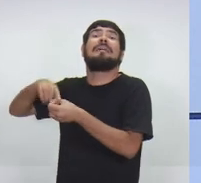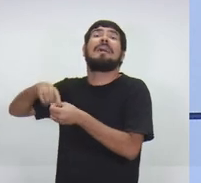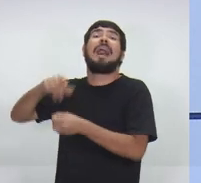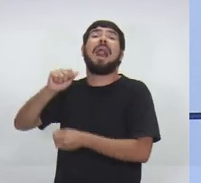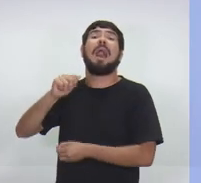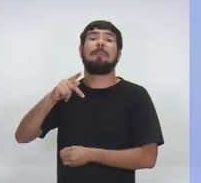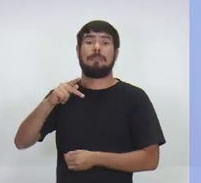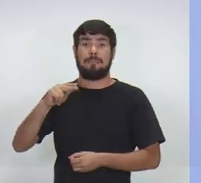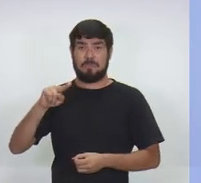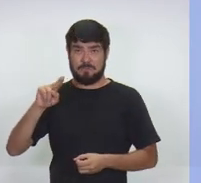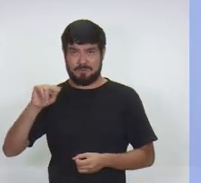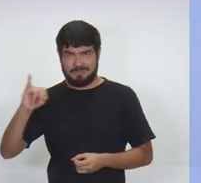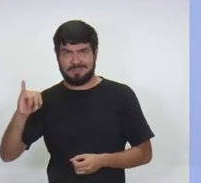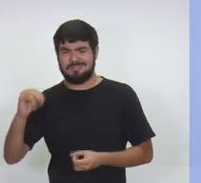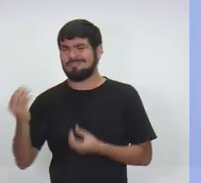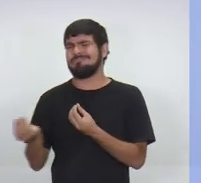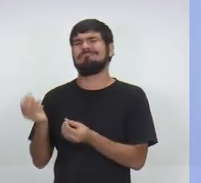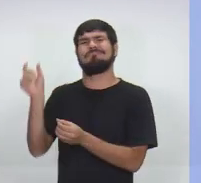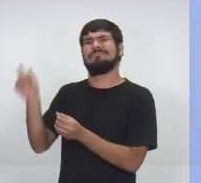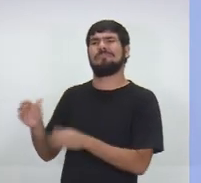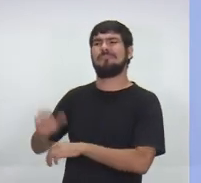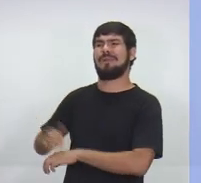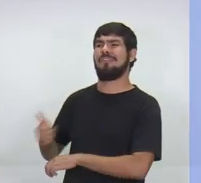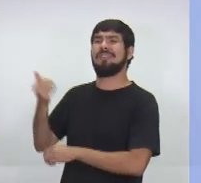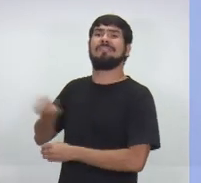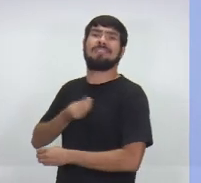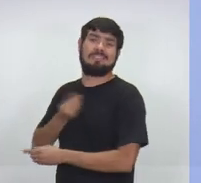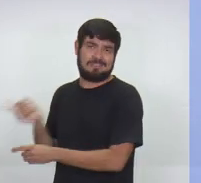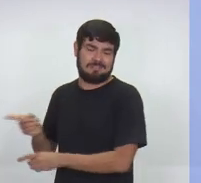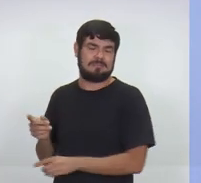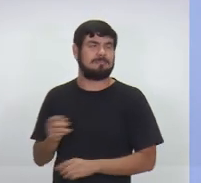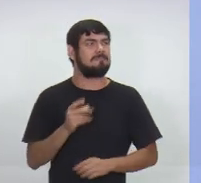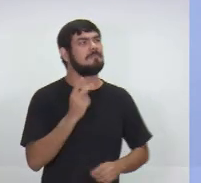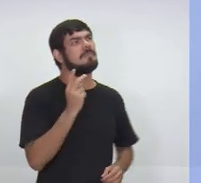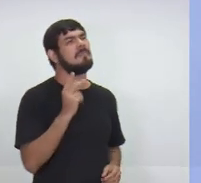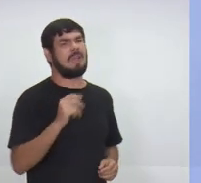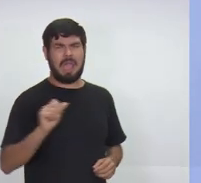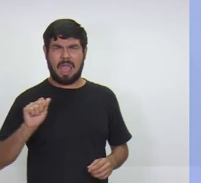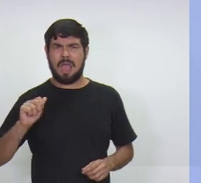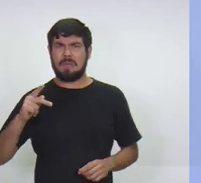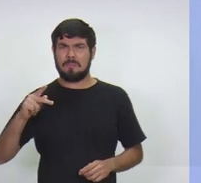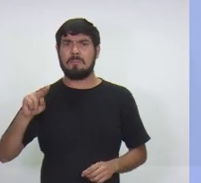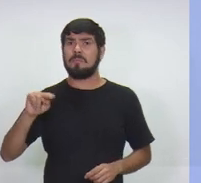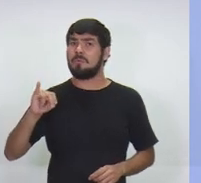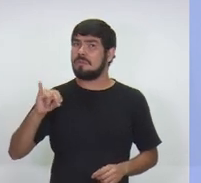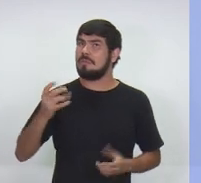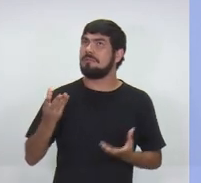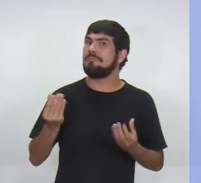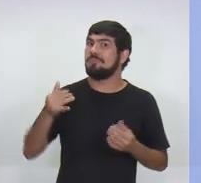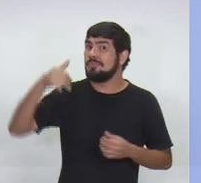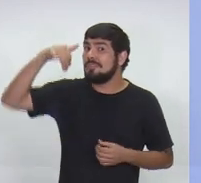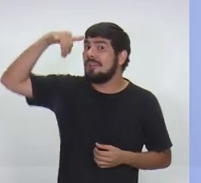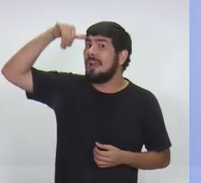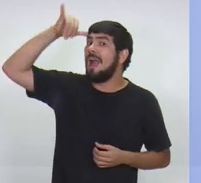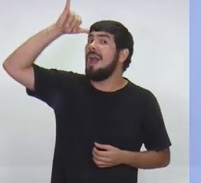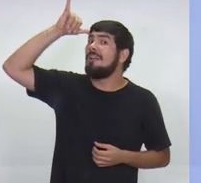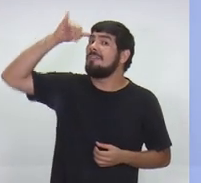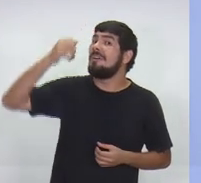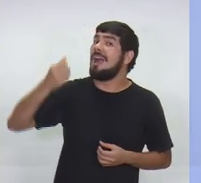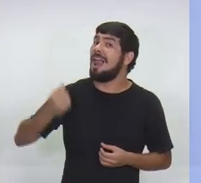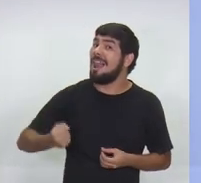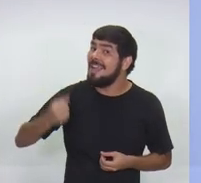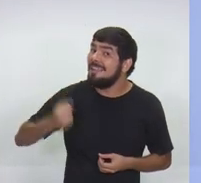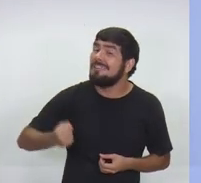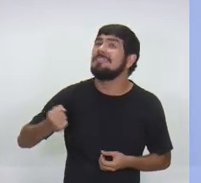dois minutos para sua resposta à candidata após ter uma produção grande gado leiteiro na produção de